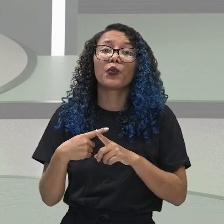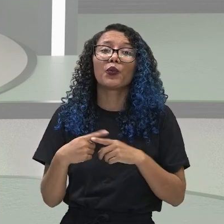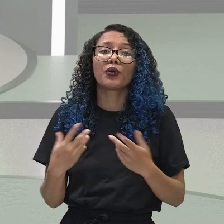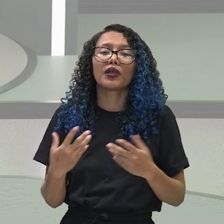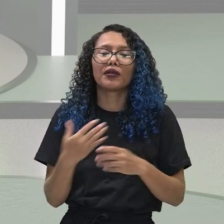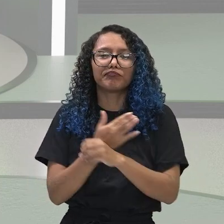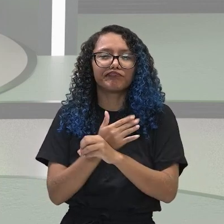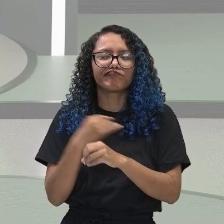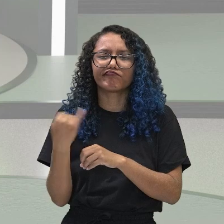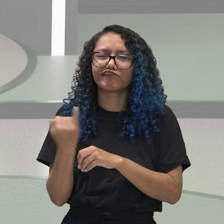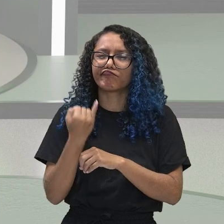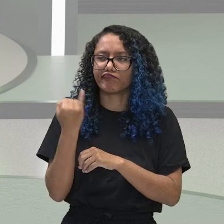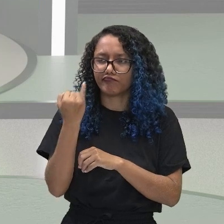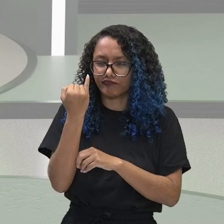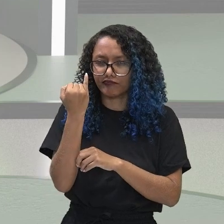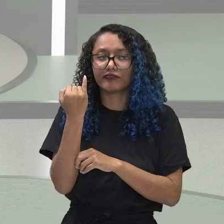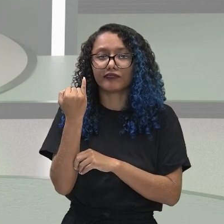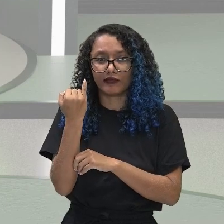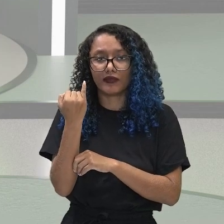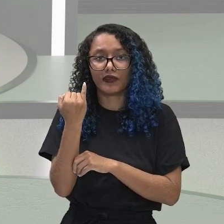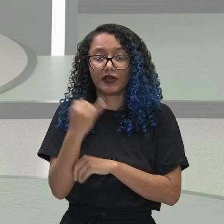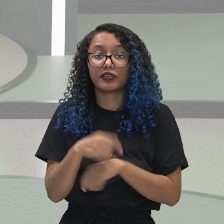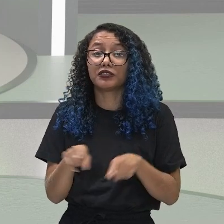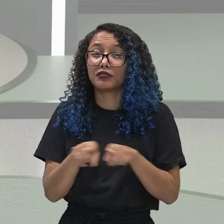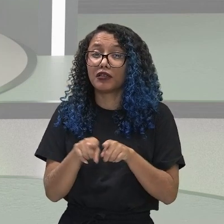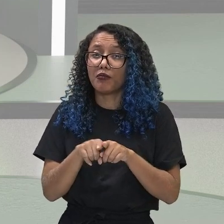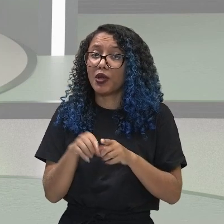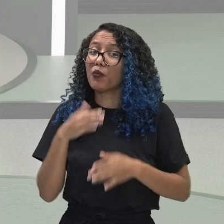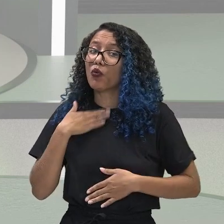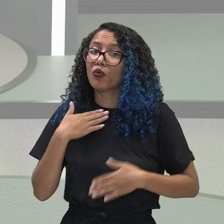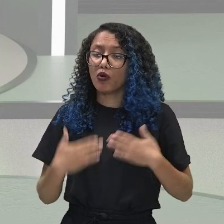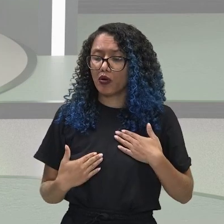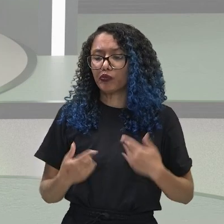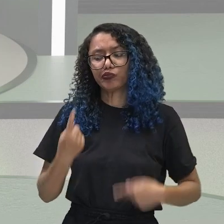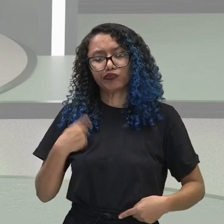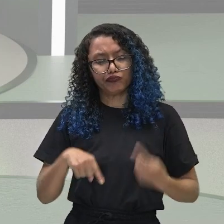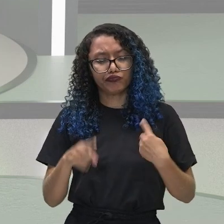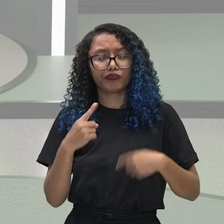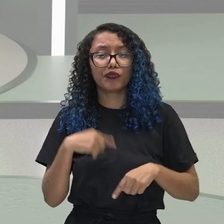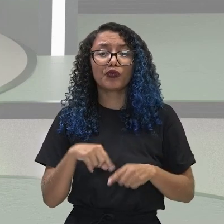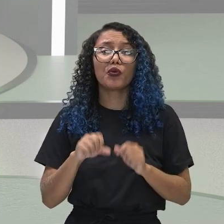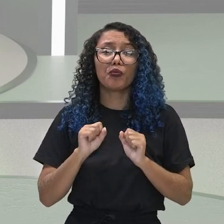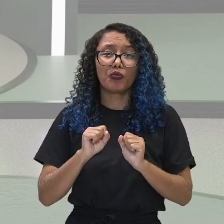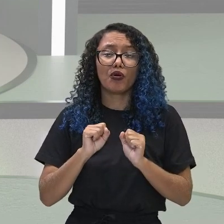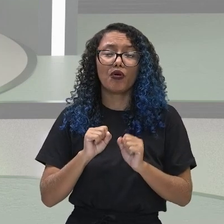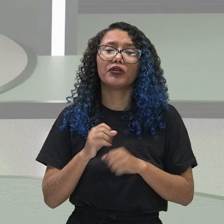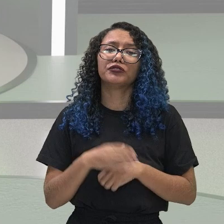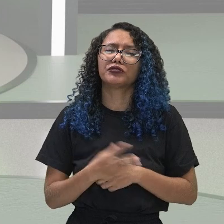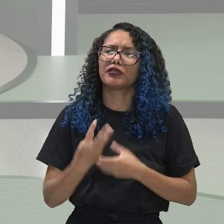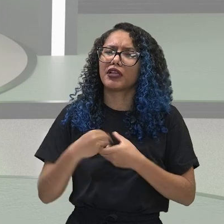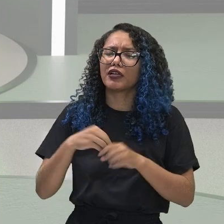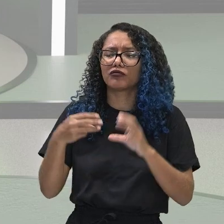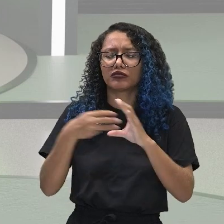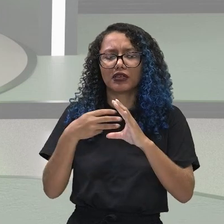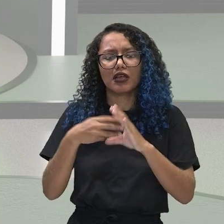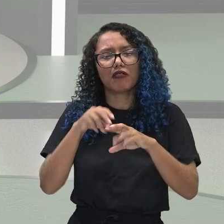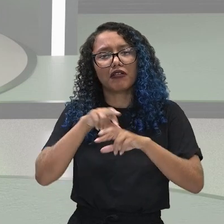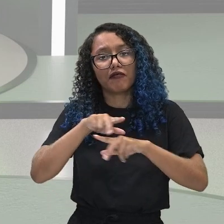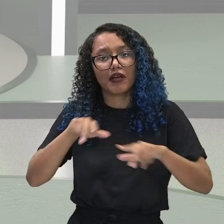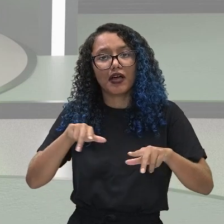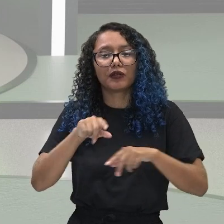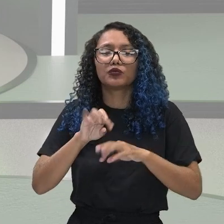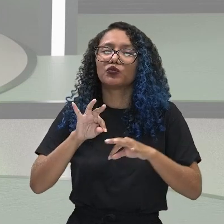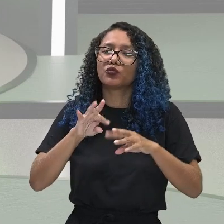é importante até para o funcionamento do nosso corpo, para o processo celular. Tudo isso é